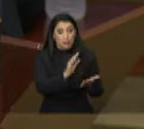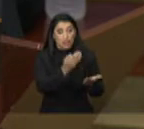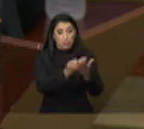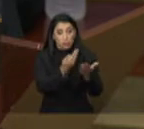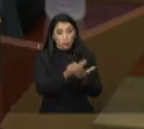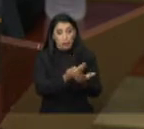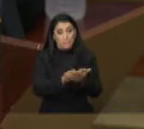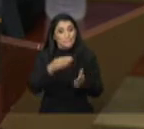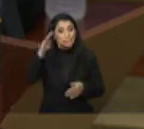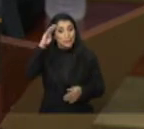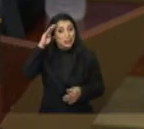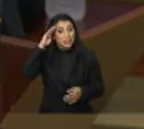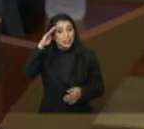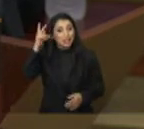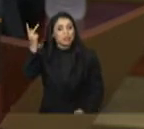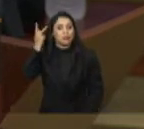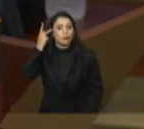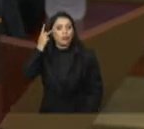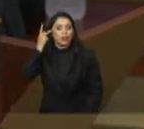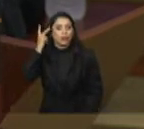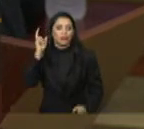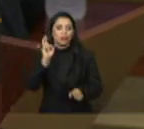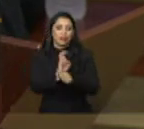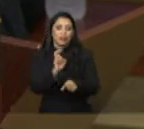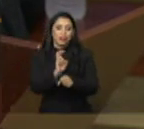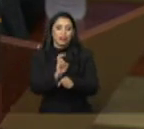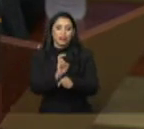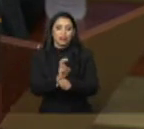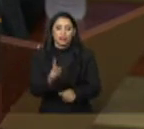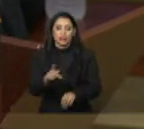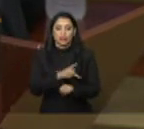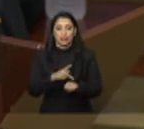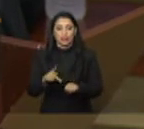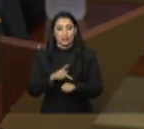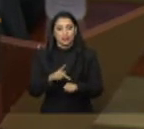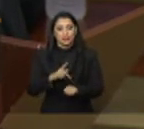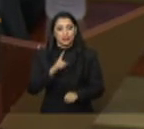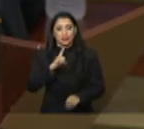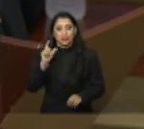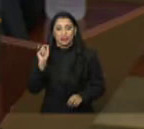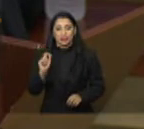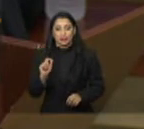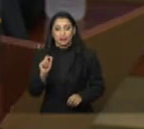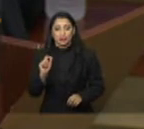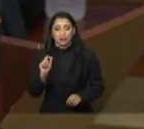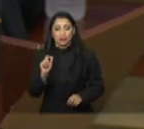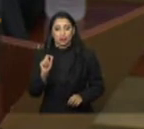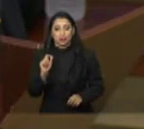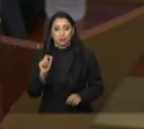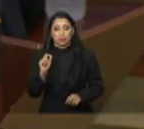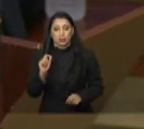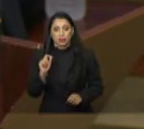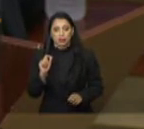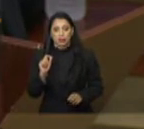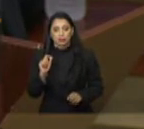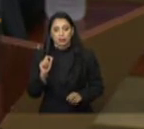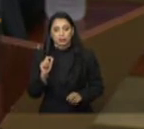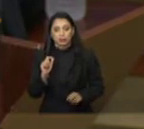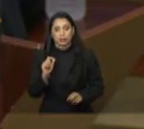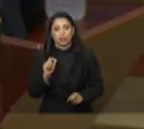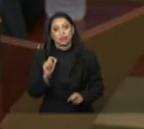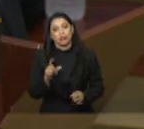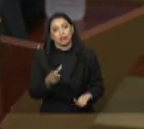em São Paulo do que creches no país especificou ainda que na proposta orçamentária o governo divide 2,5 milhões